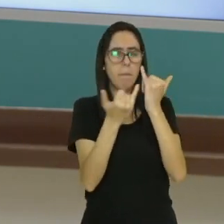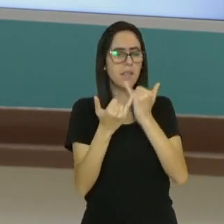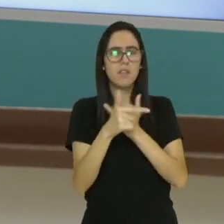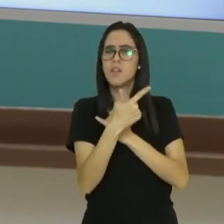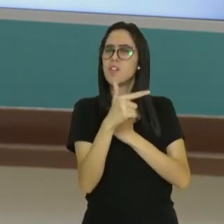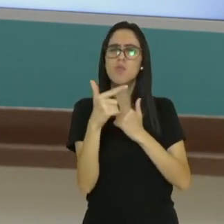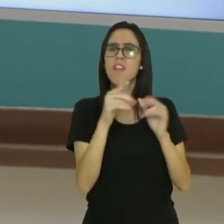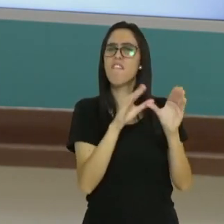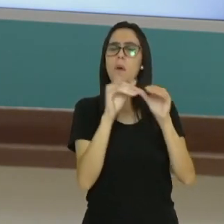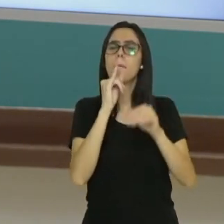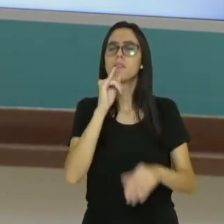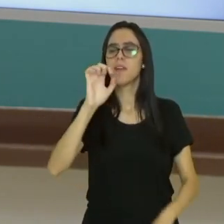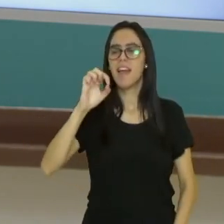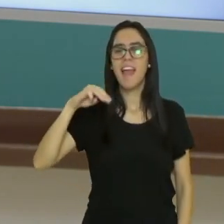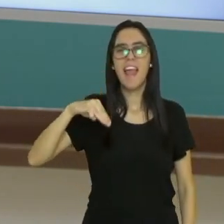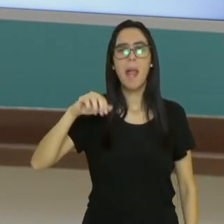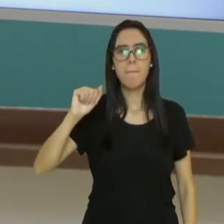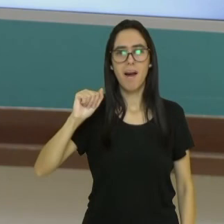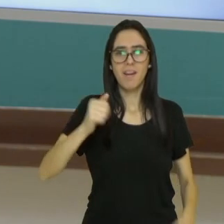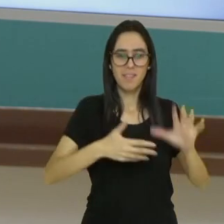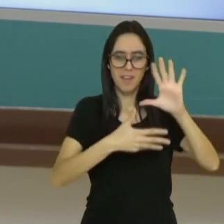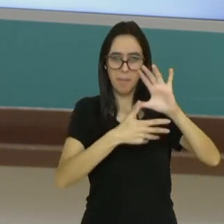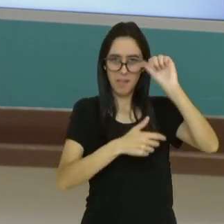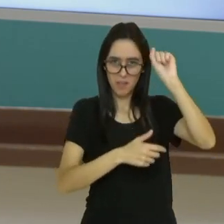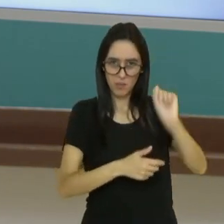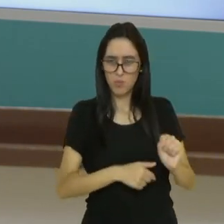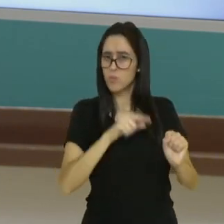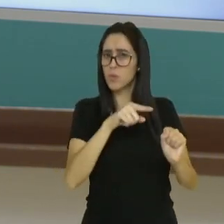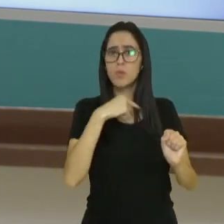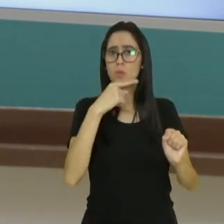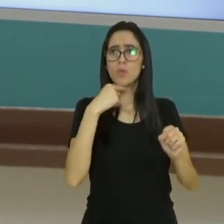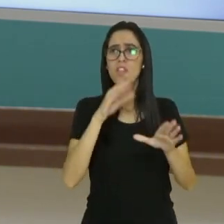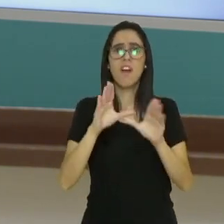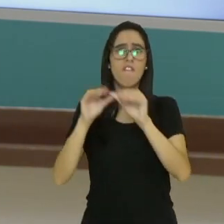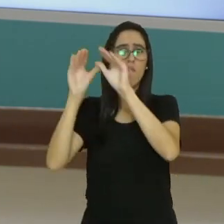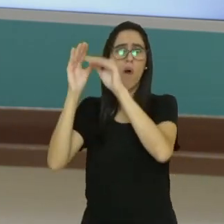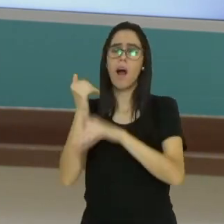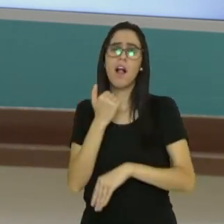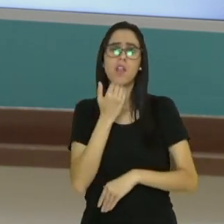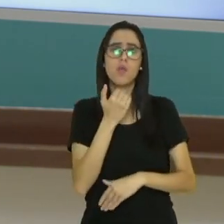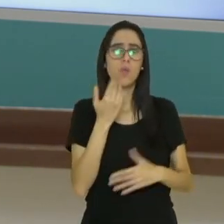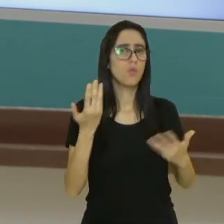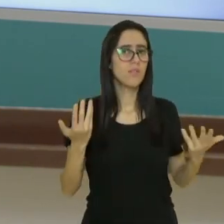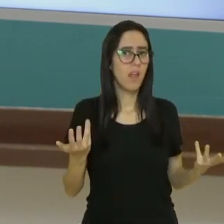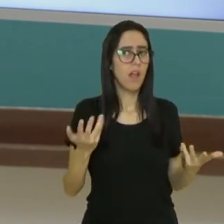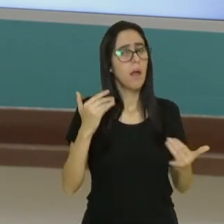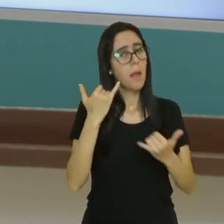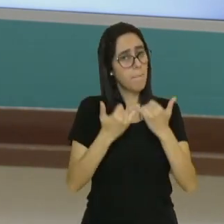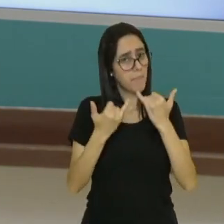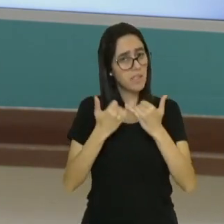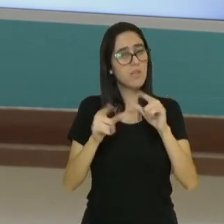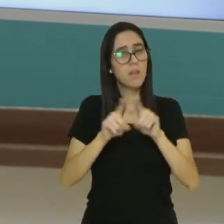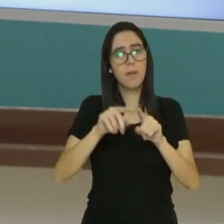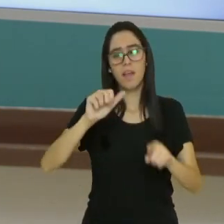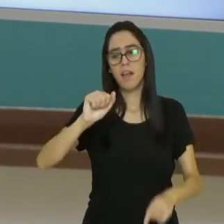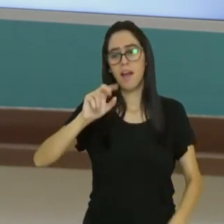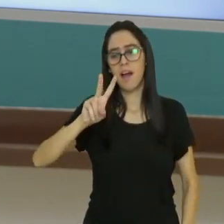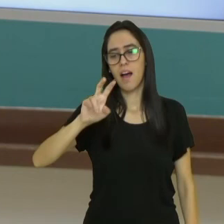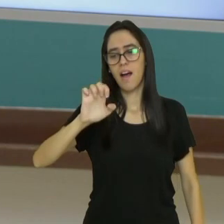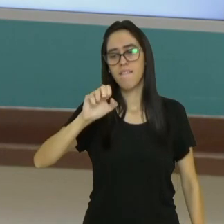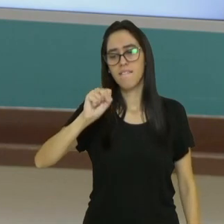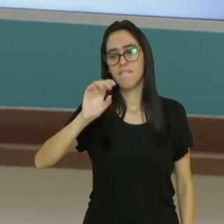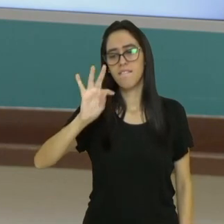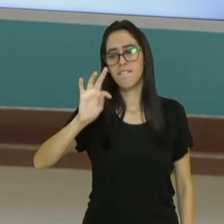a ema na América do Sul e o avestruz na África, são semelhantes, mas não